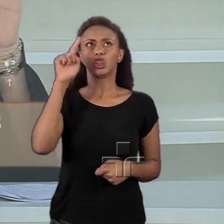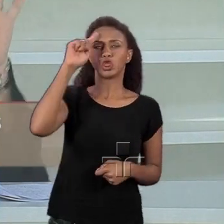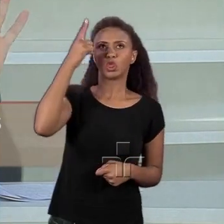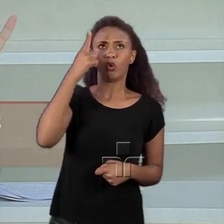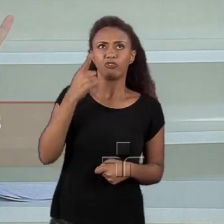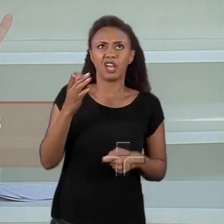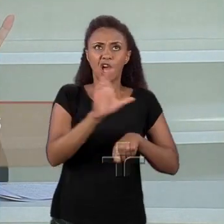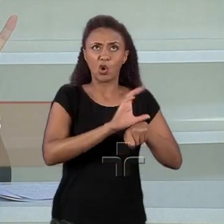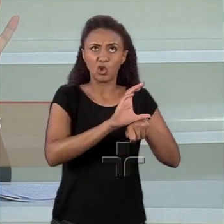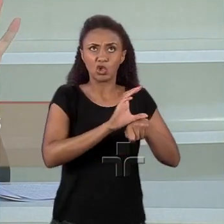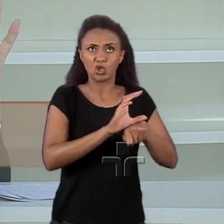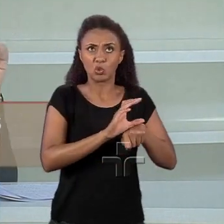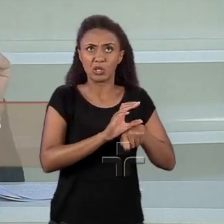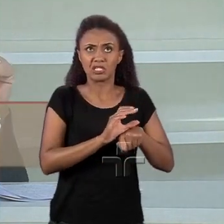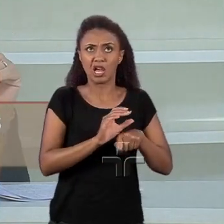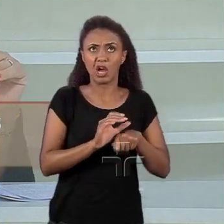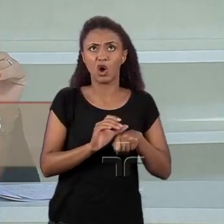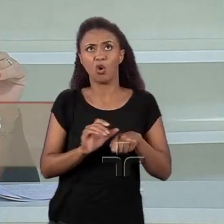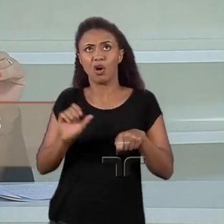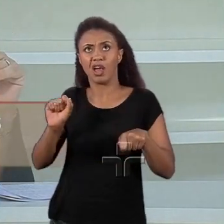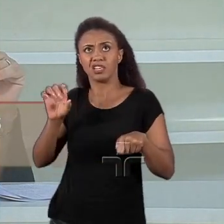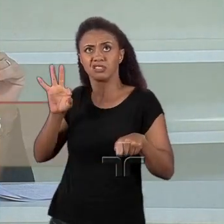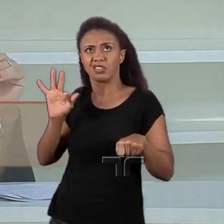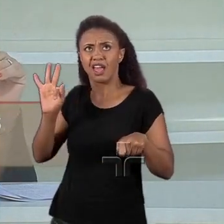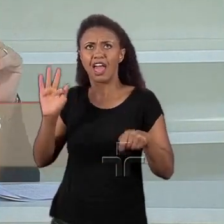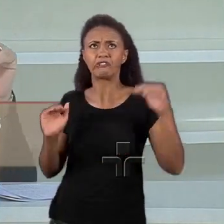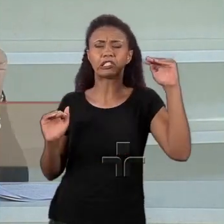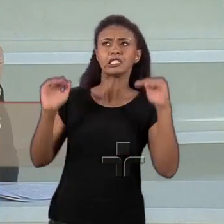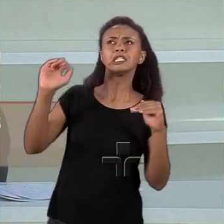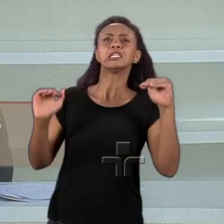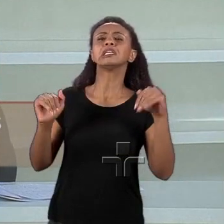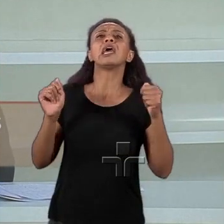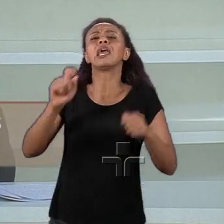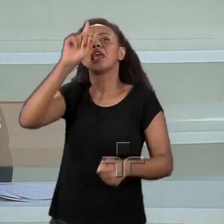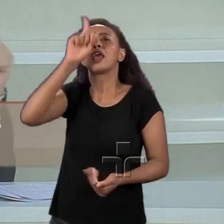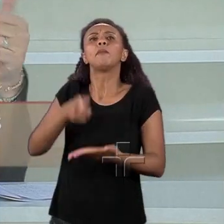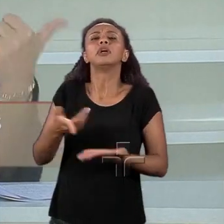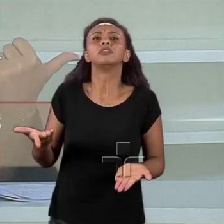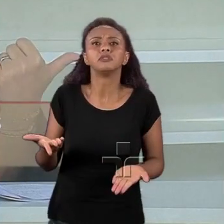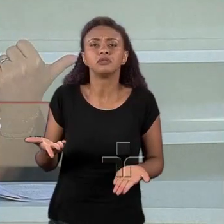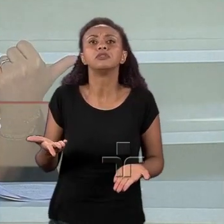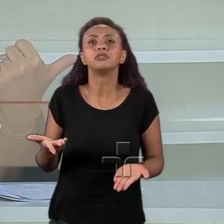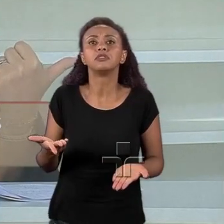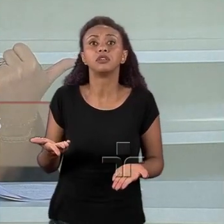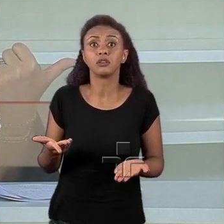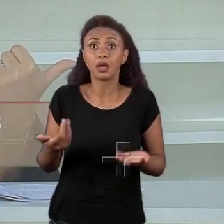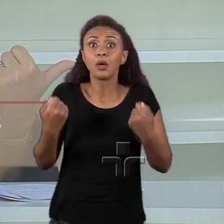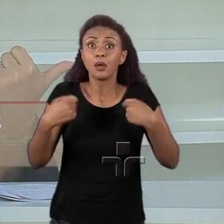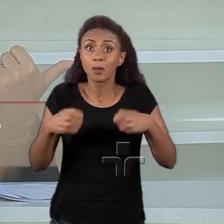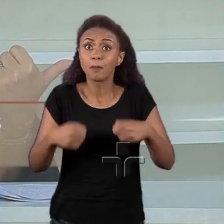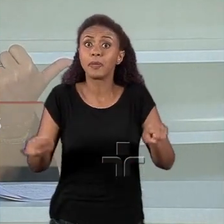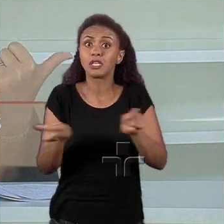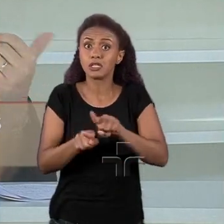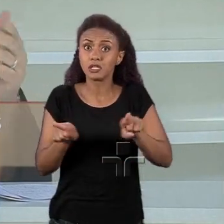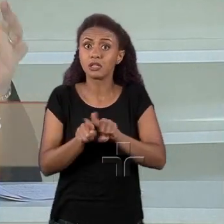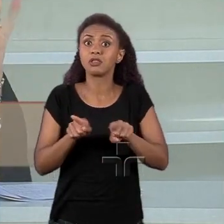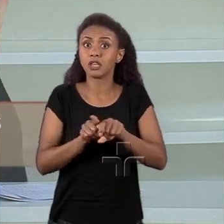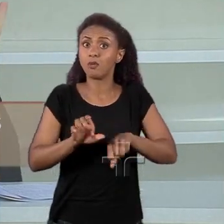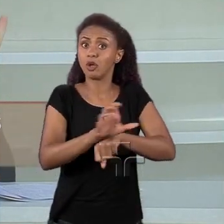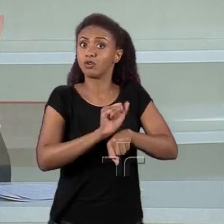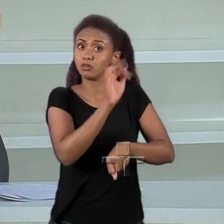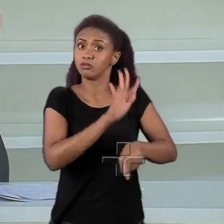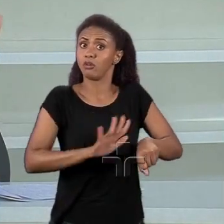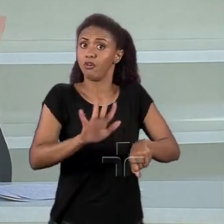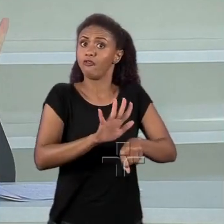Constituição ou a decisão do Supremo? A Supremo já é a Suprema Corte, mas ela também deve proteção à Constituição Federal. Então,